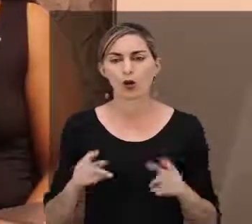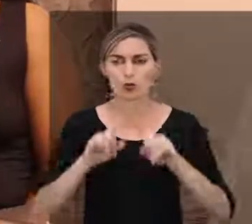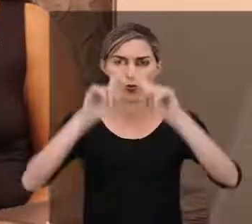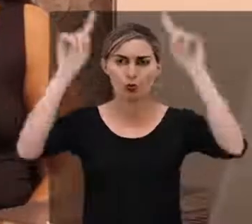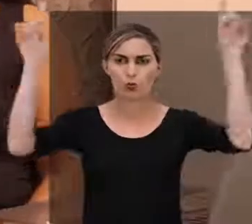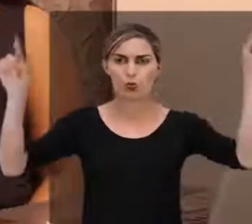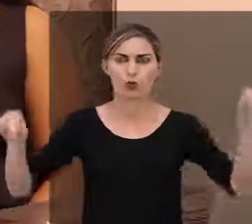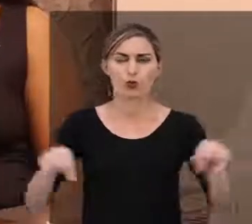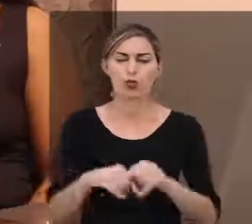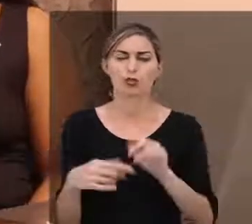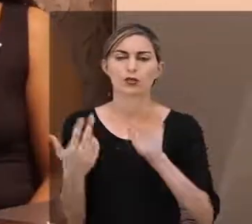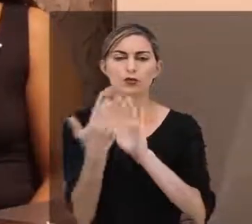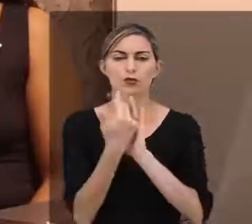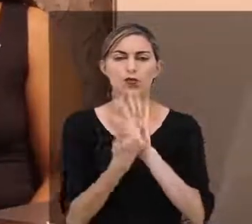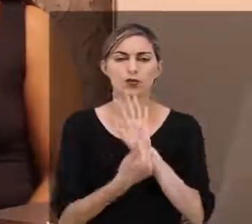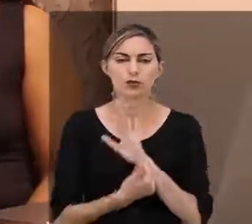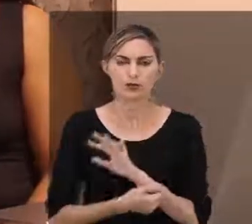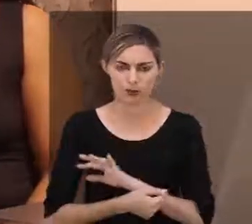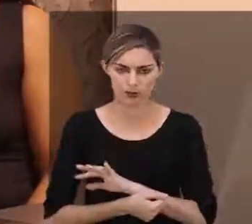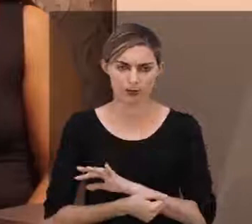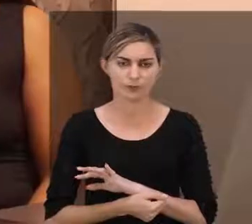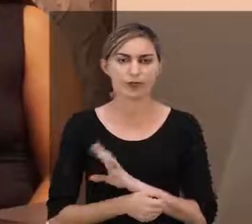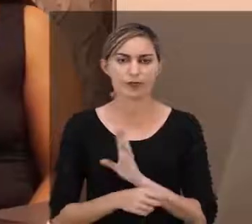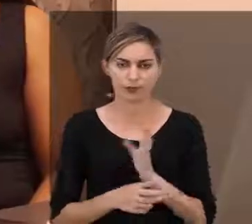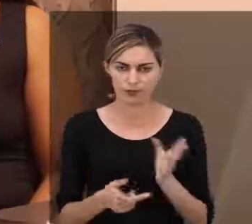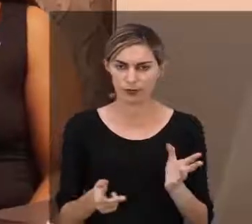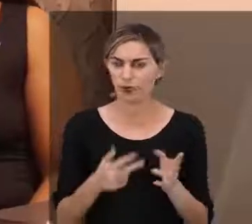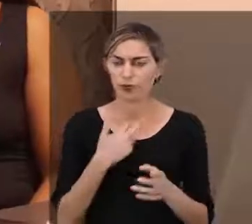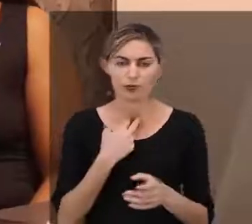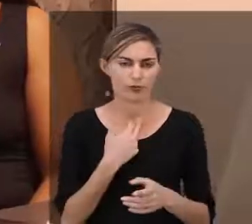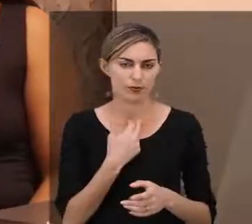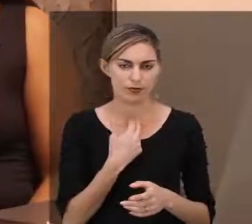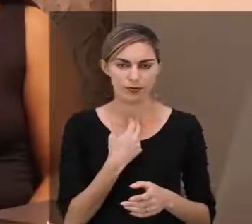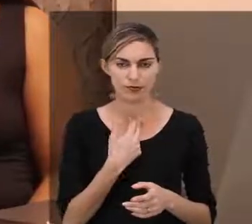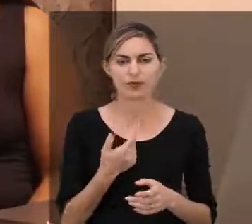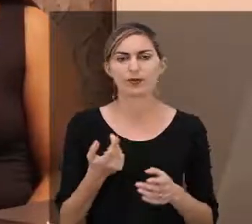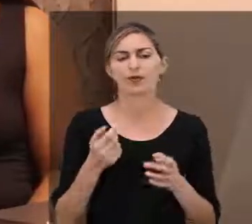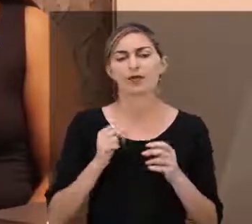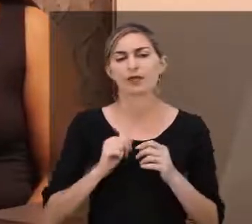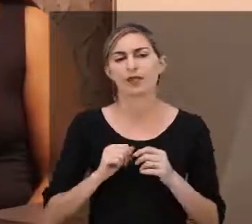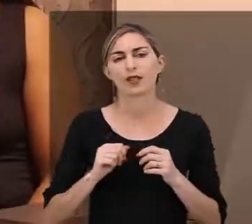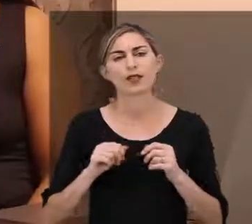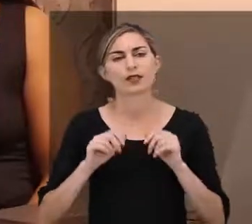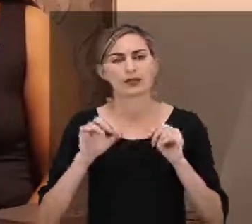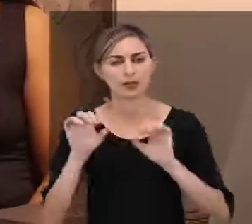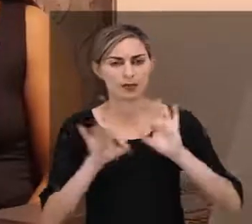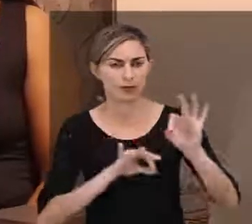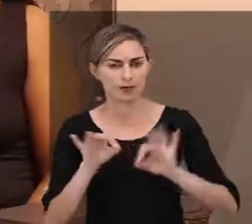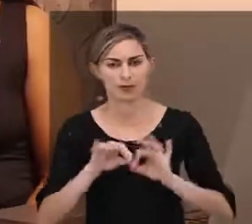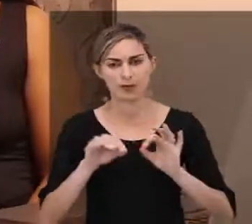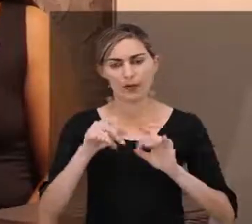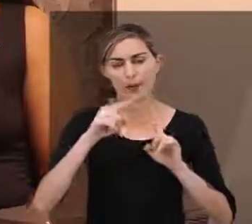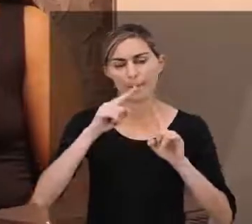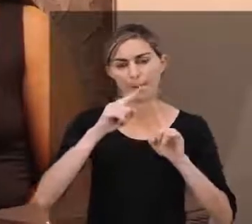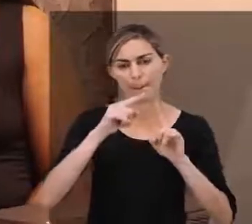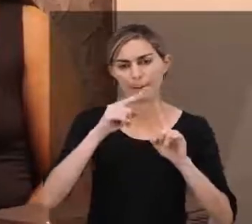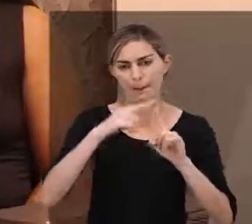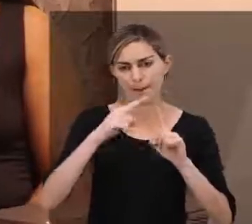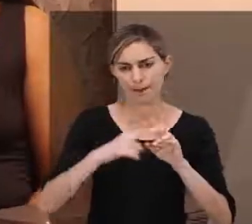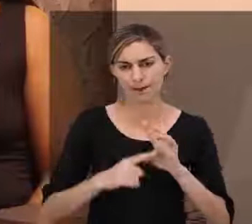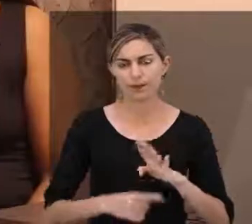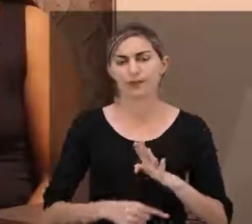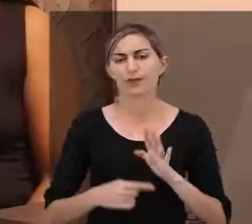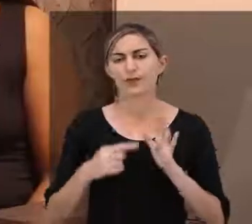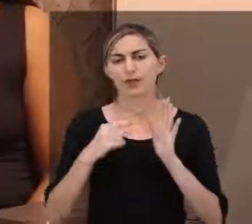qual desenho vai constar ali, não é isso? Uhum. Isso não seria possível, mas seria possível estabelecer os parâmetros das medidas